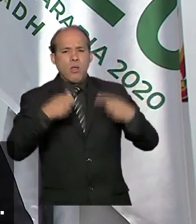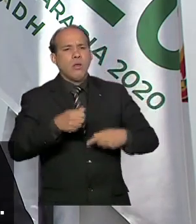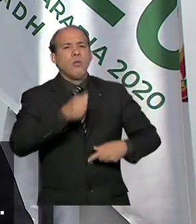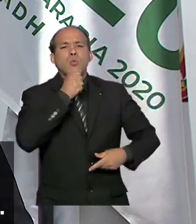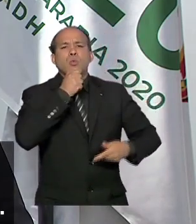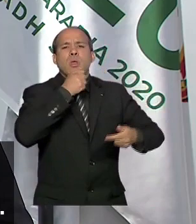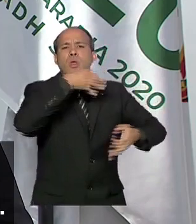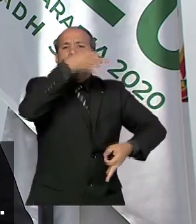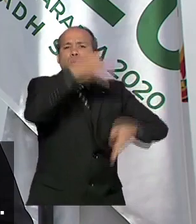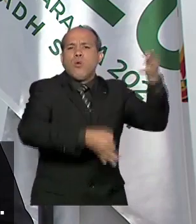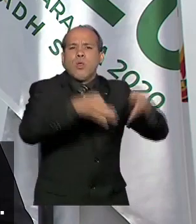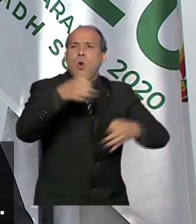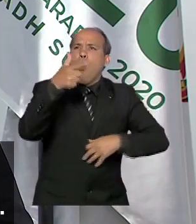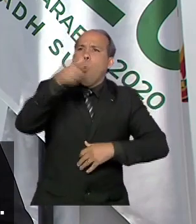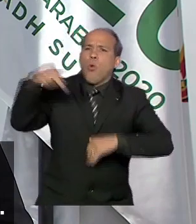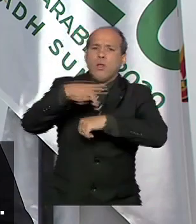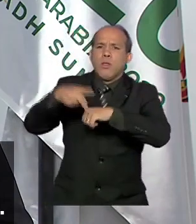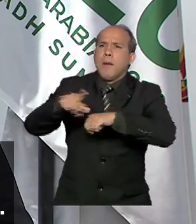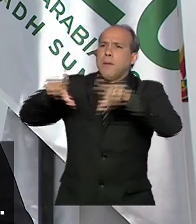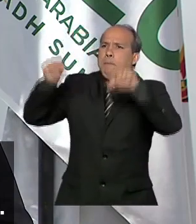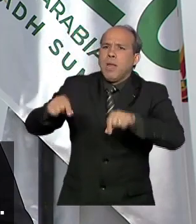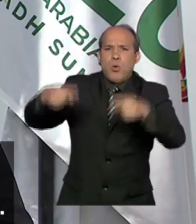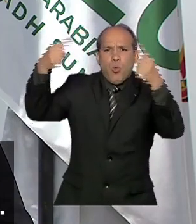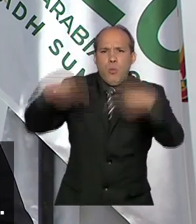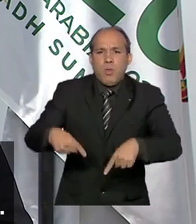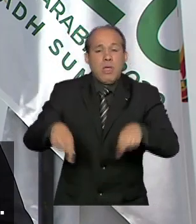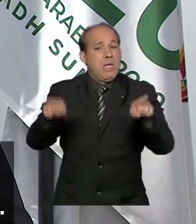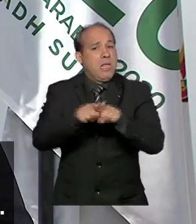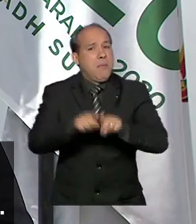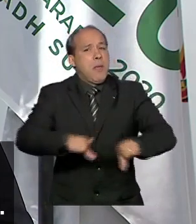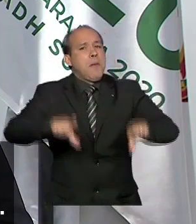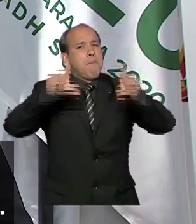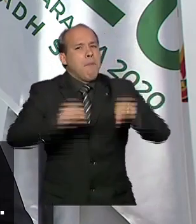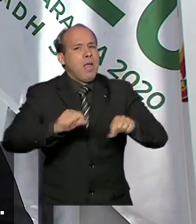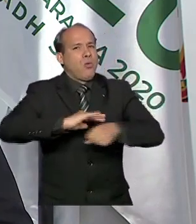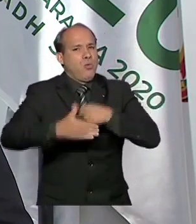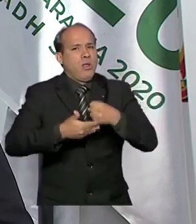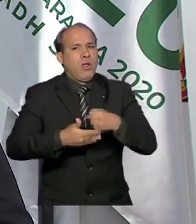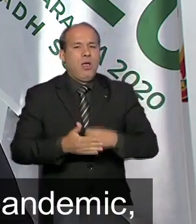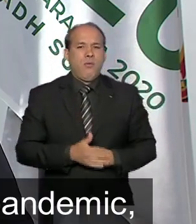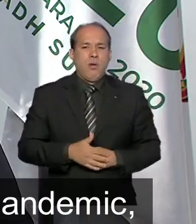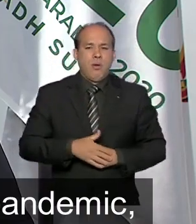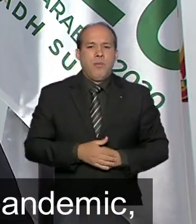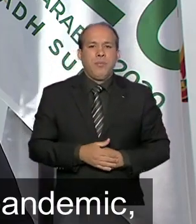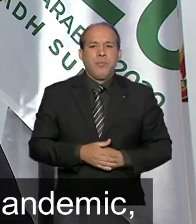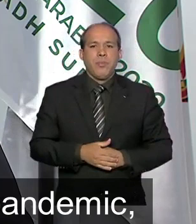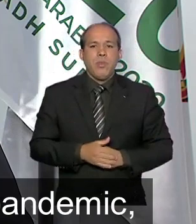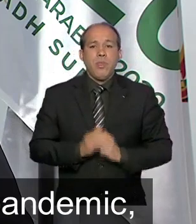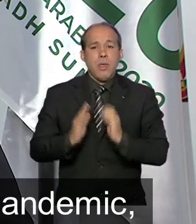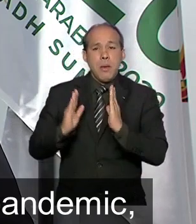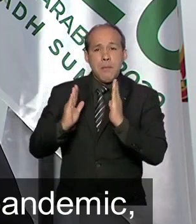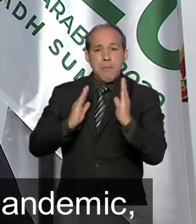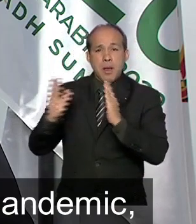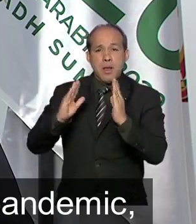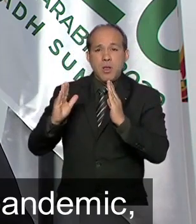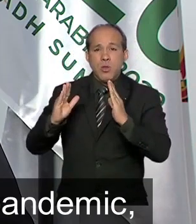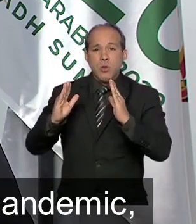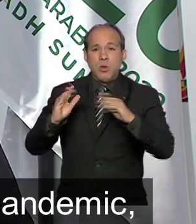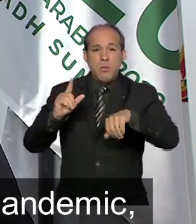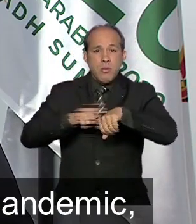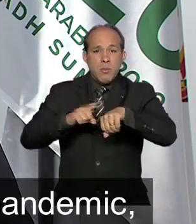proferidos por Nações menos competitivas e menos sustentáveis E durante os